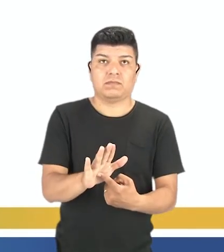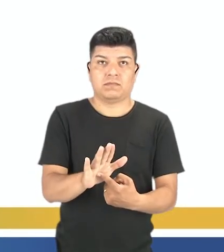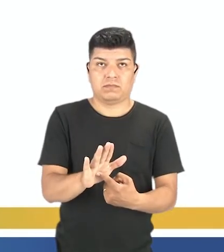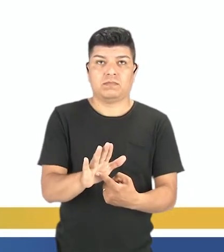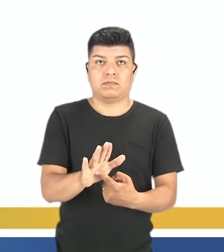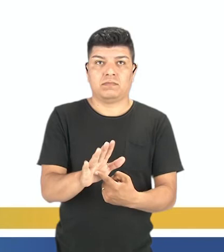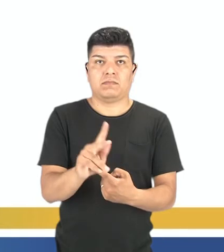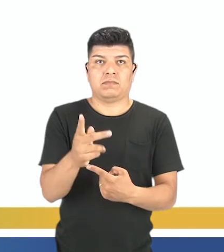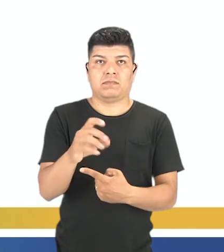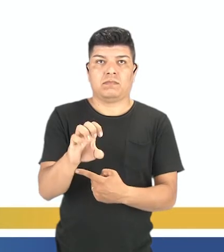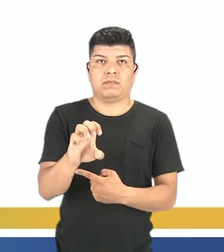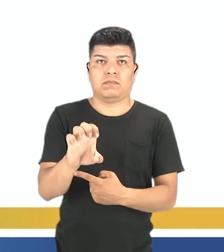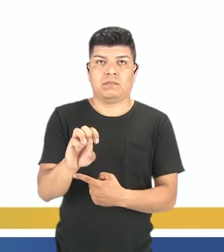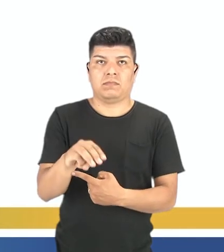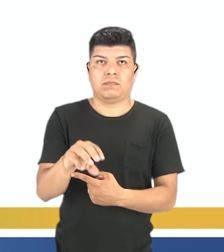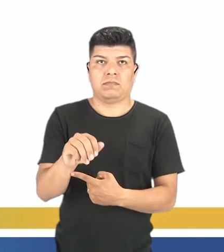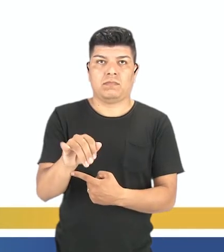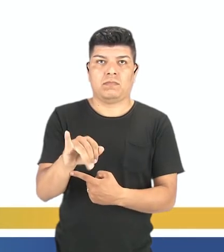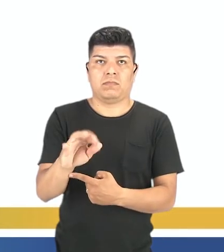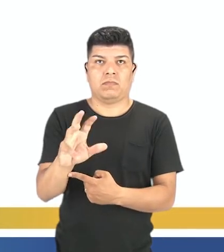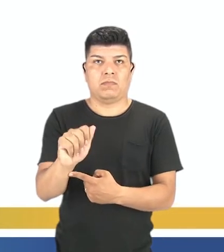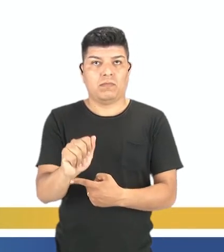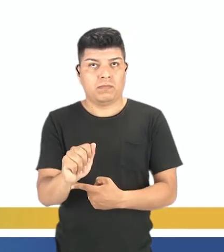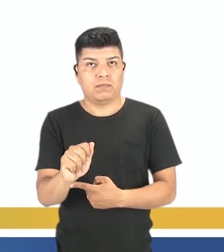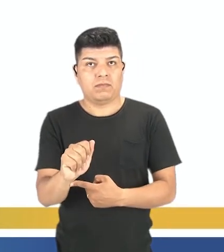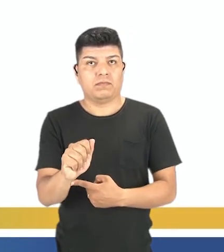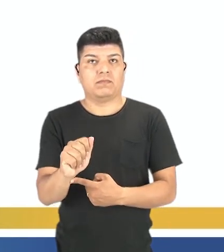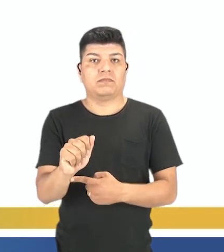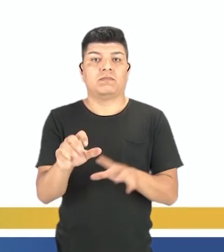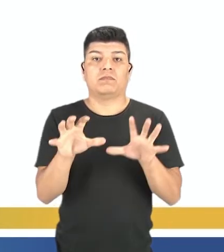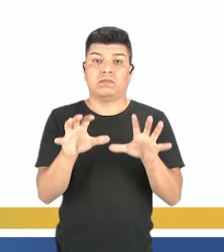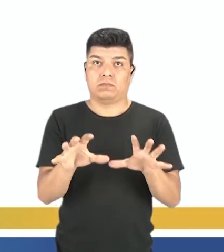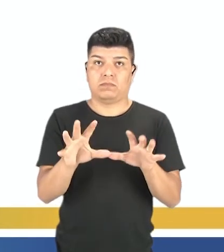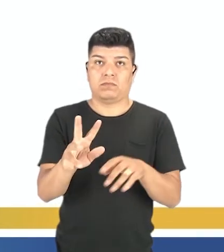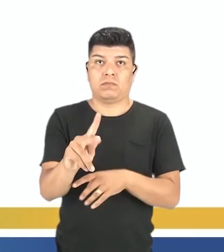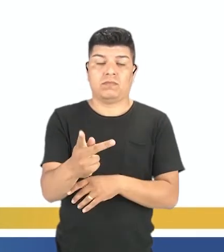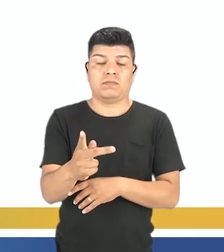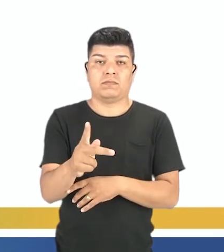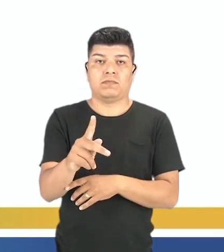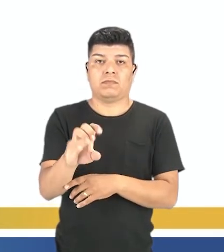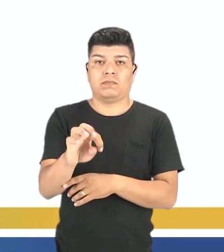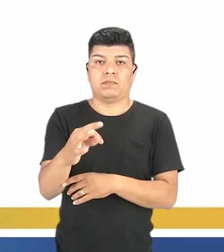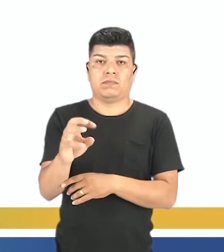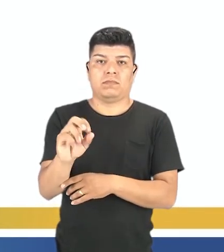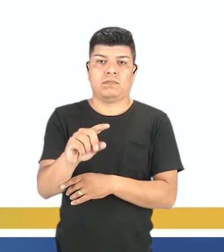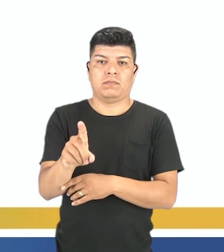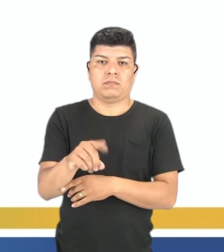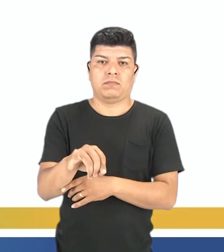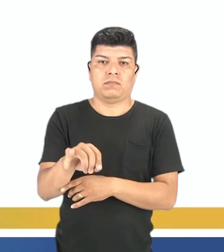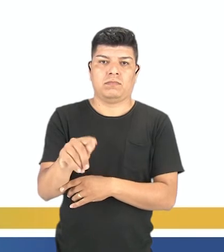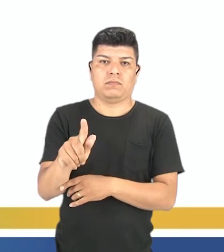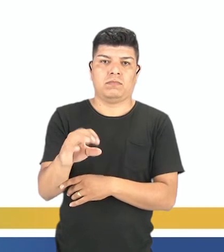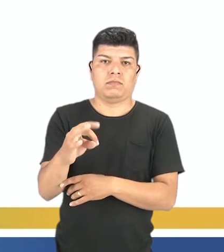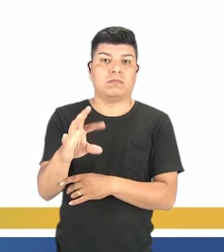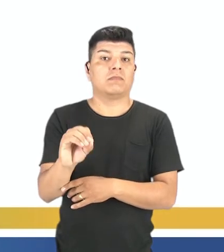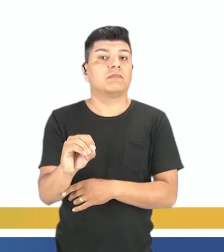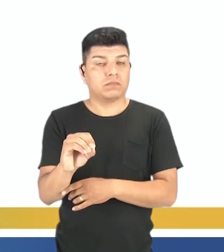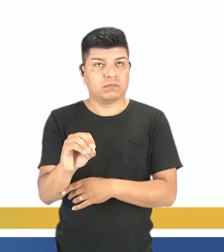heterozigotos? Se o pai é heterozigoto, né? Não sempre, às vezes eu posso ter